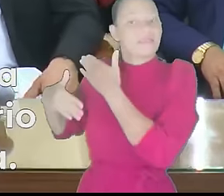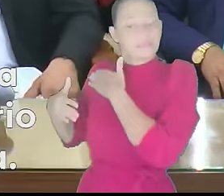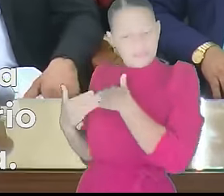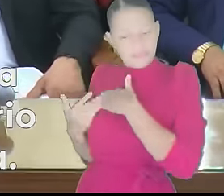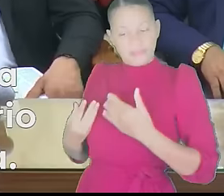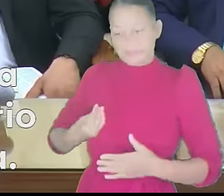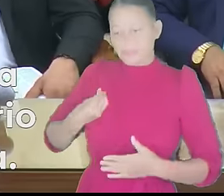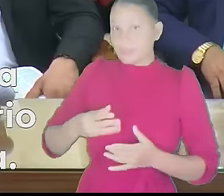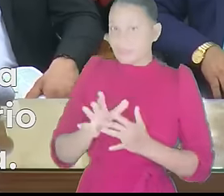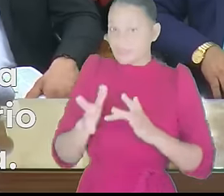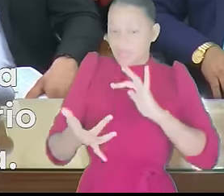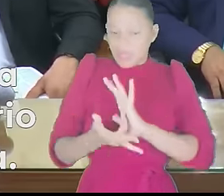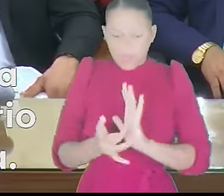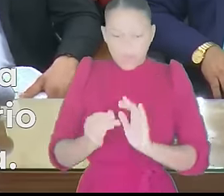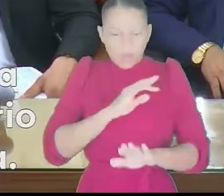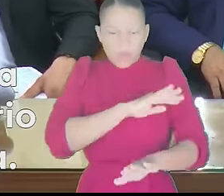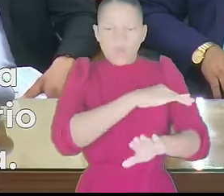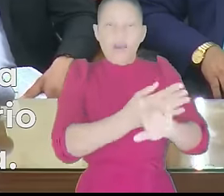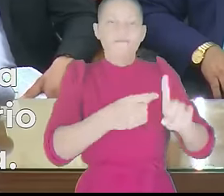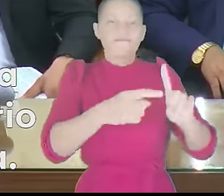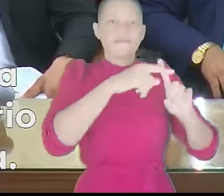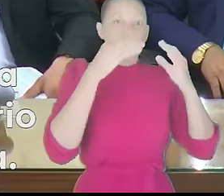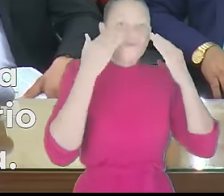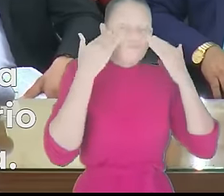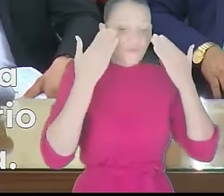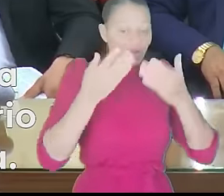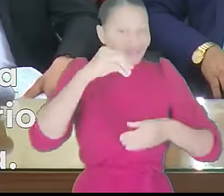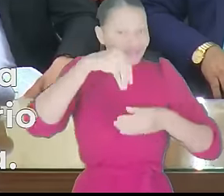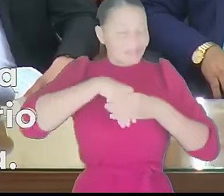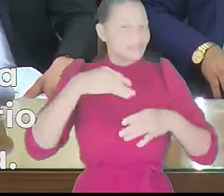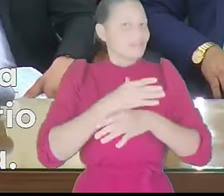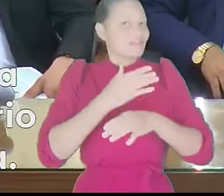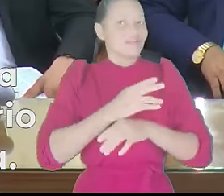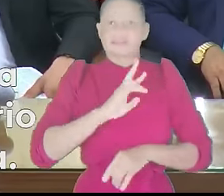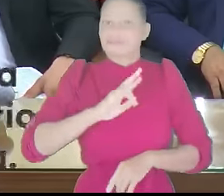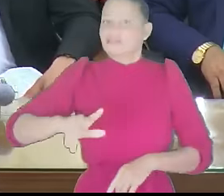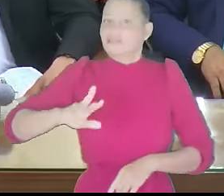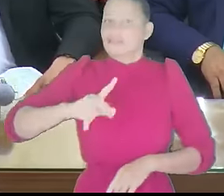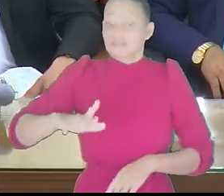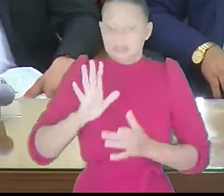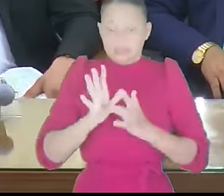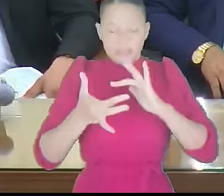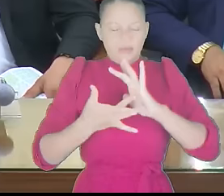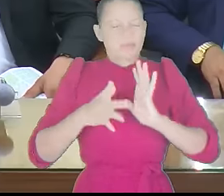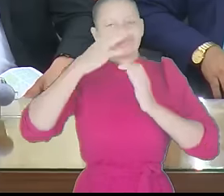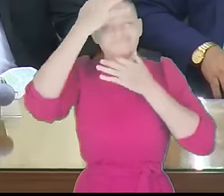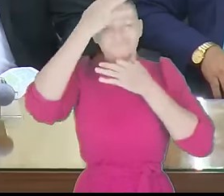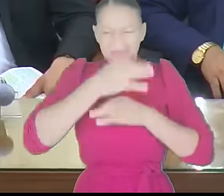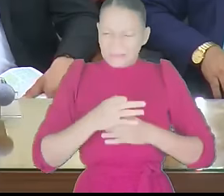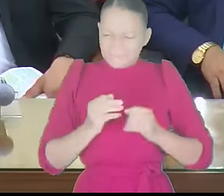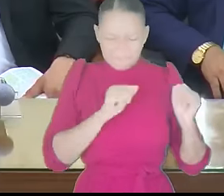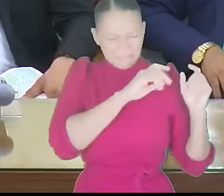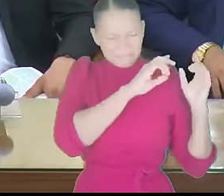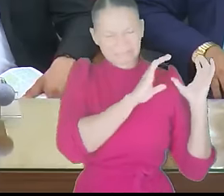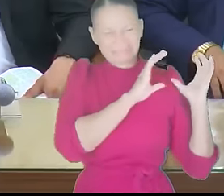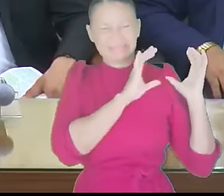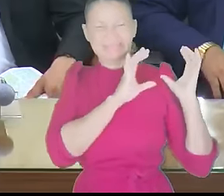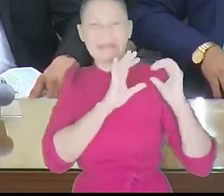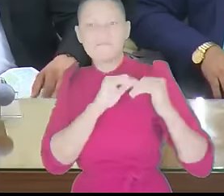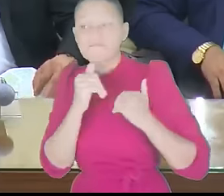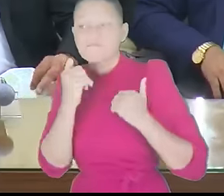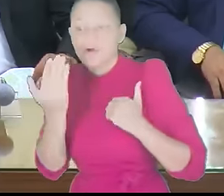Calvário ficava fora. O Calvário não era na cidade. Jesus, para santificar o povo, ele arrastou a cruz para fora da